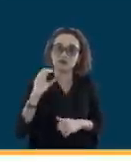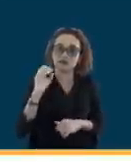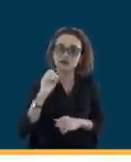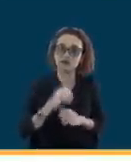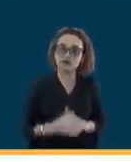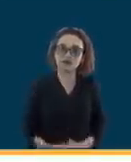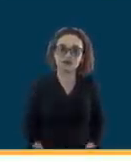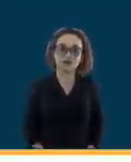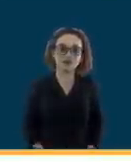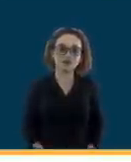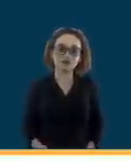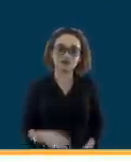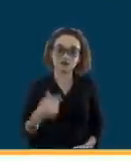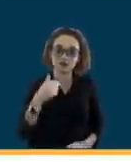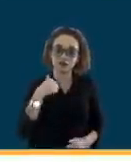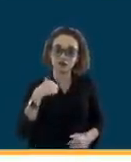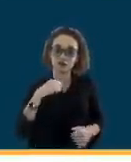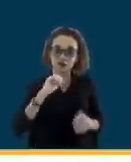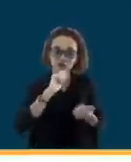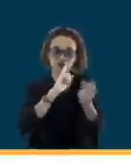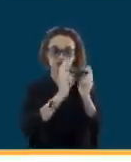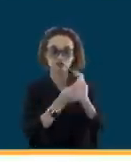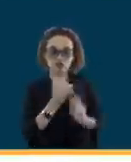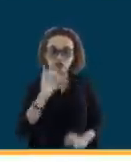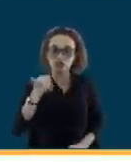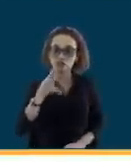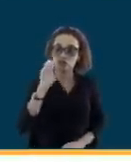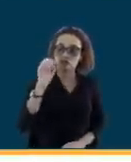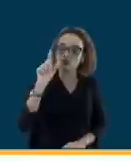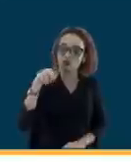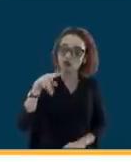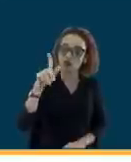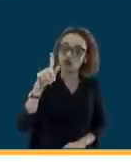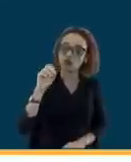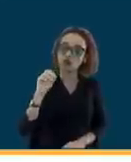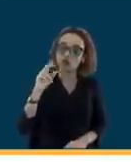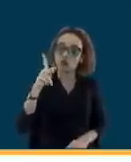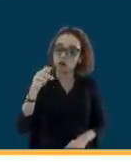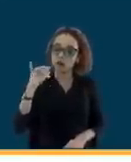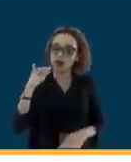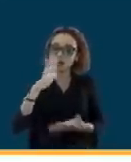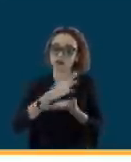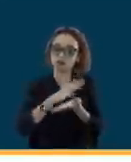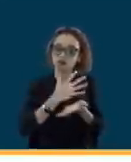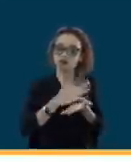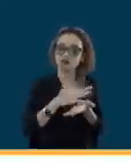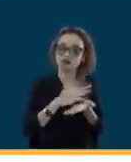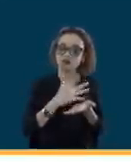Eu sou o jongo, sou o pai do samba, sou negro, sim, senhor.